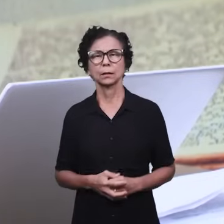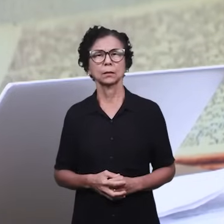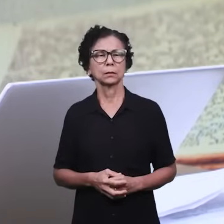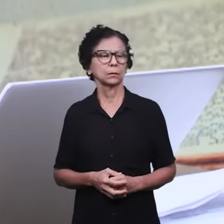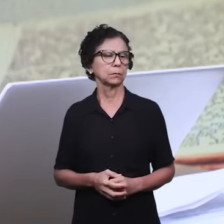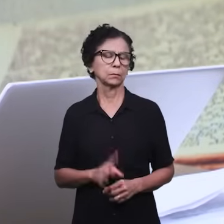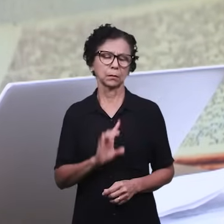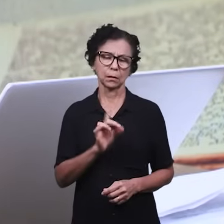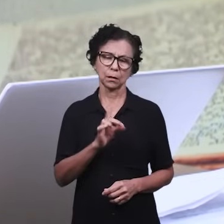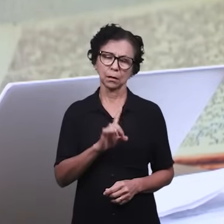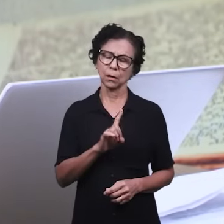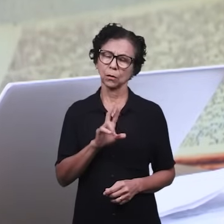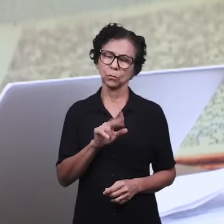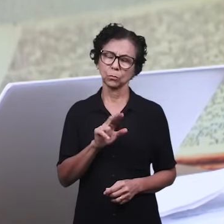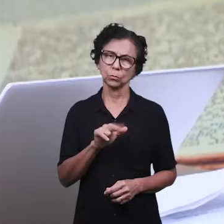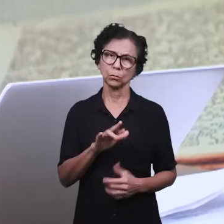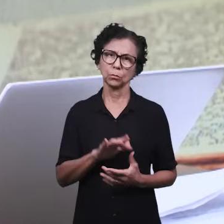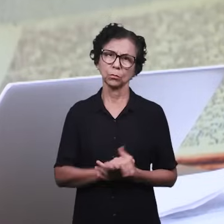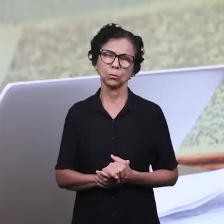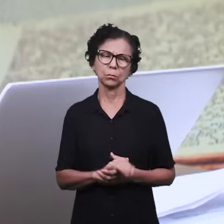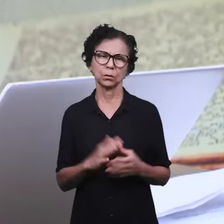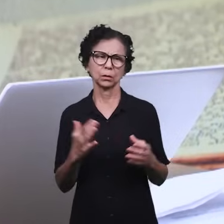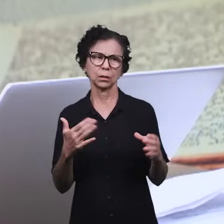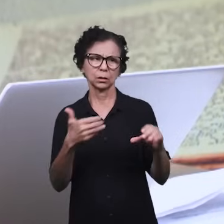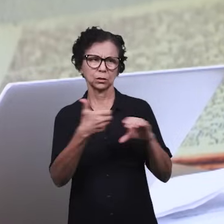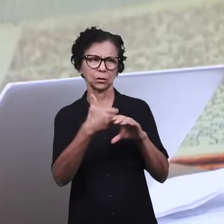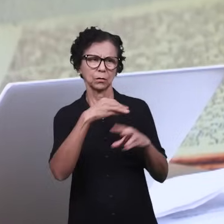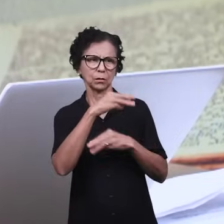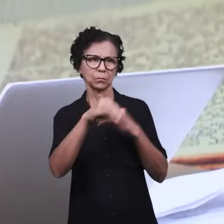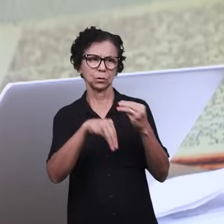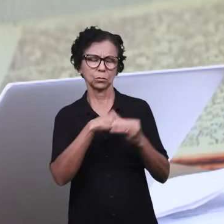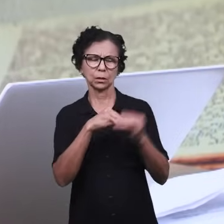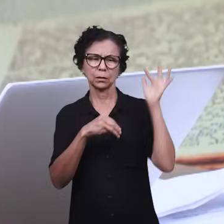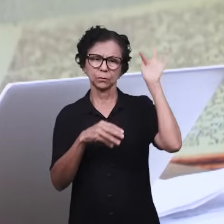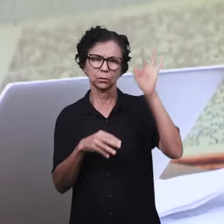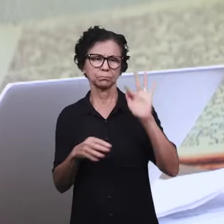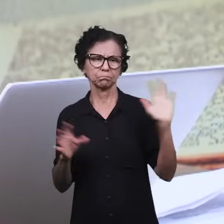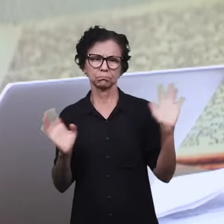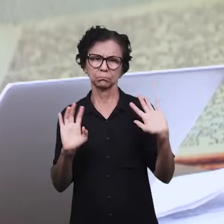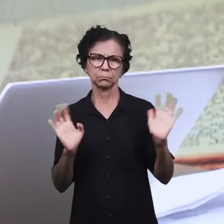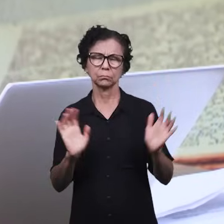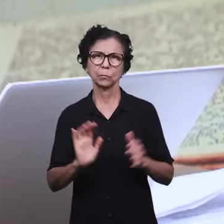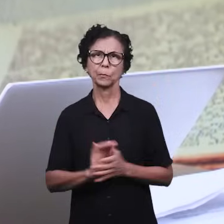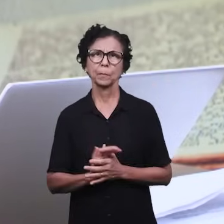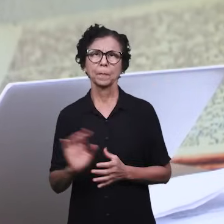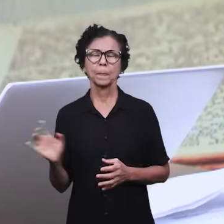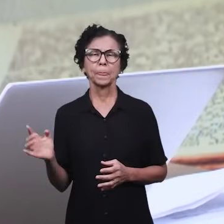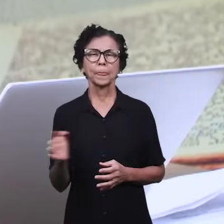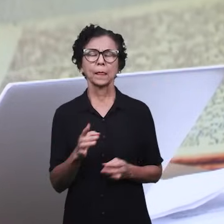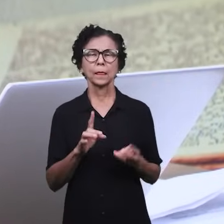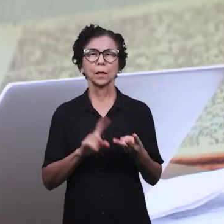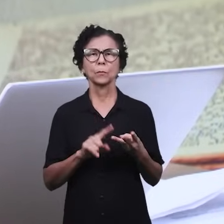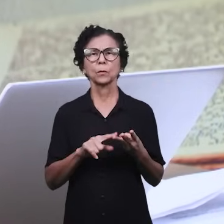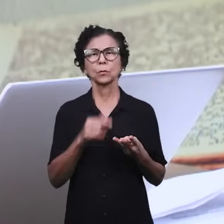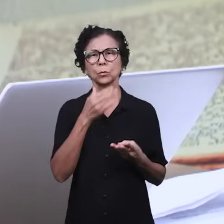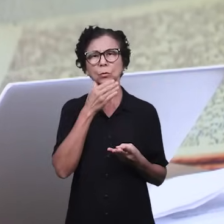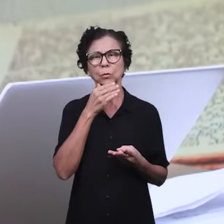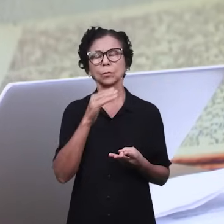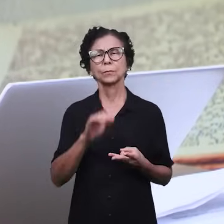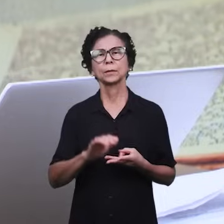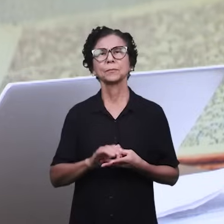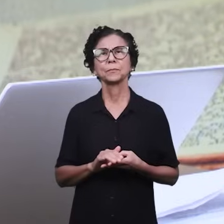jamais o cristianismo podia ser uma mera filosofia. Ele já foi contra. Você já viu outro também aqui, o Clemente Alexandria.